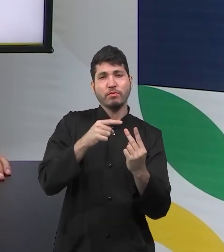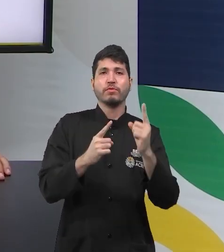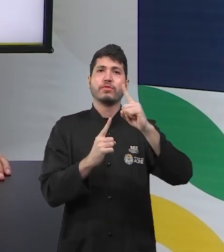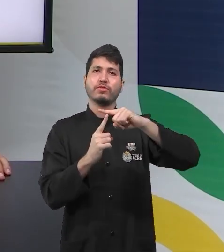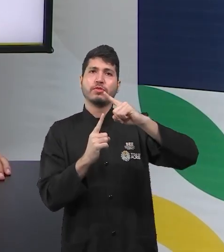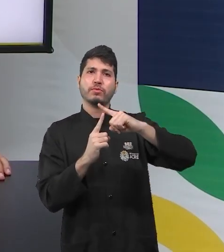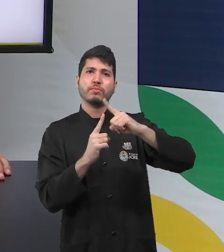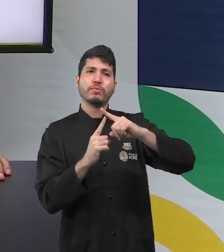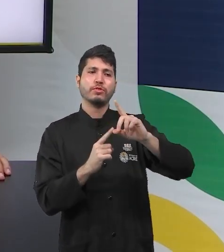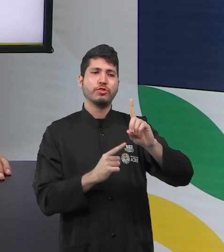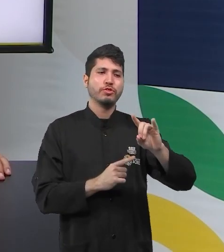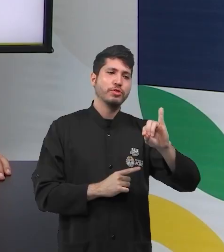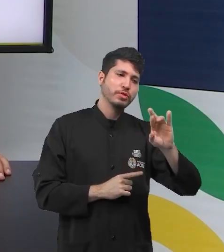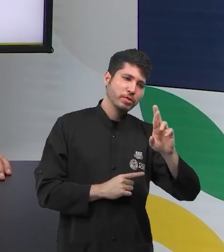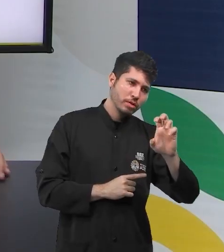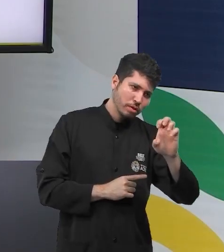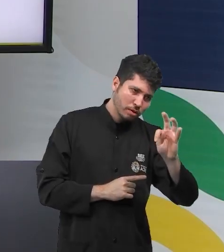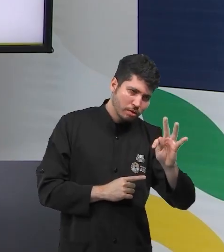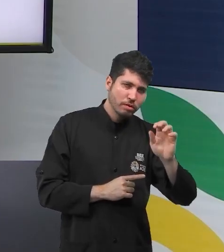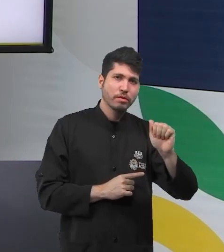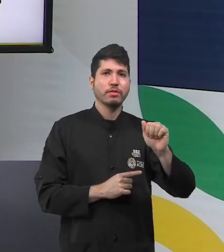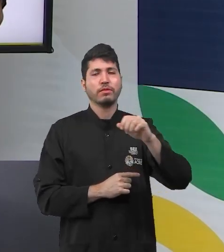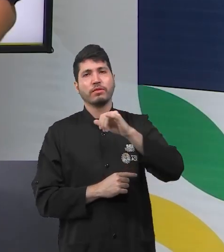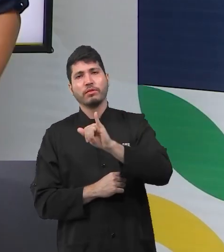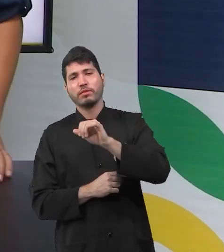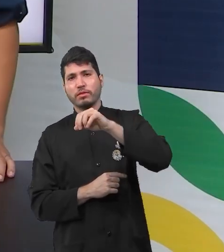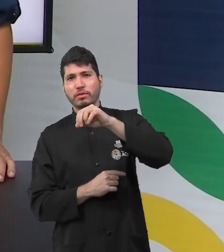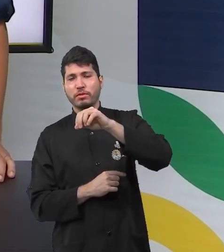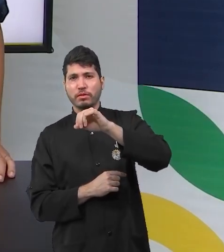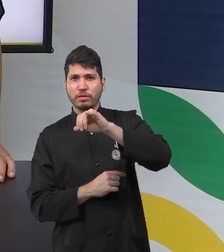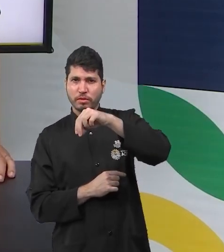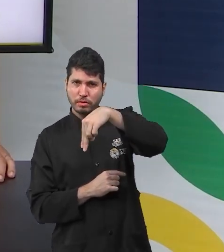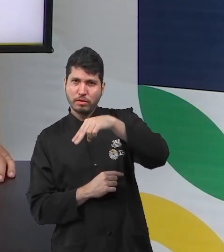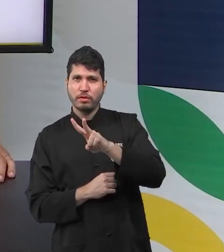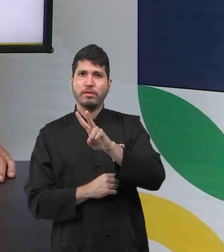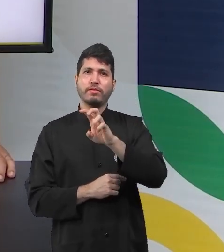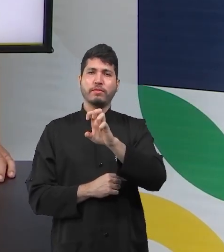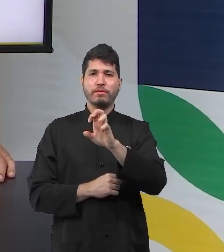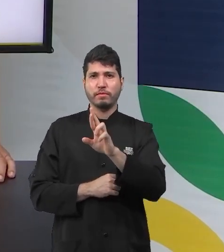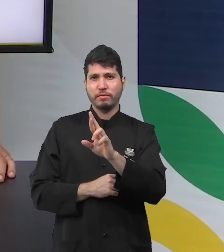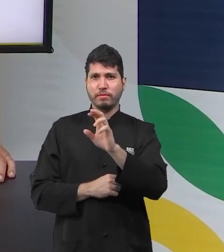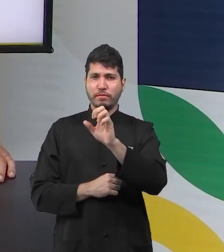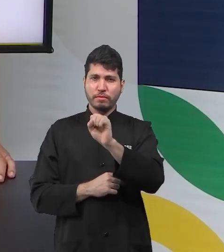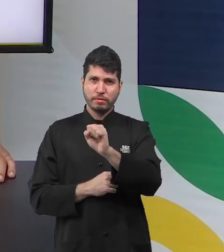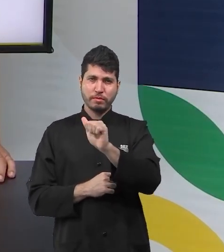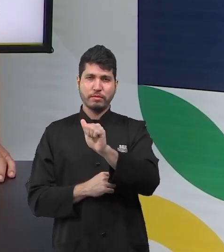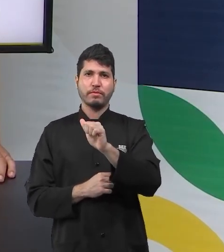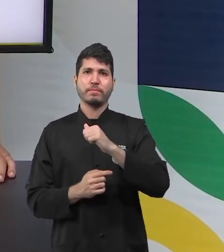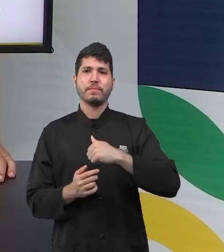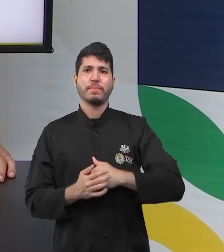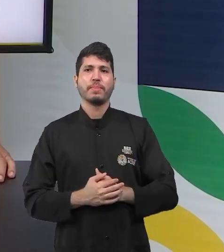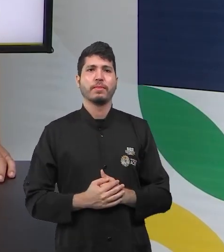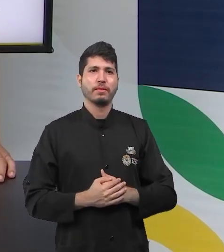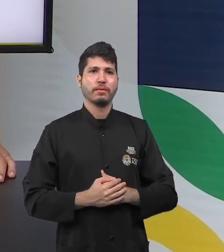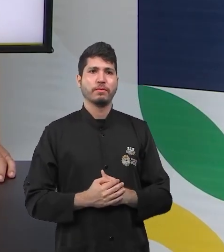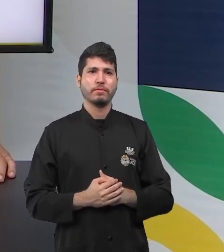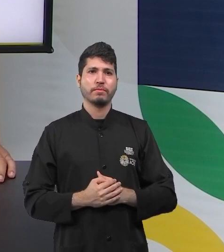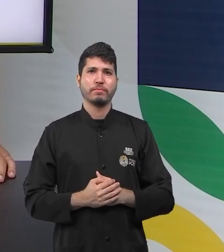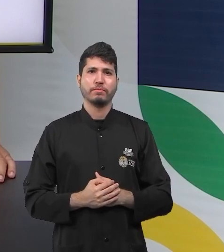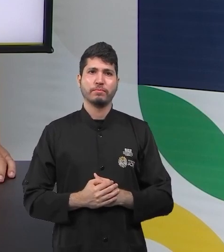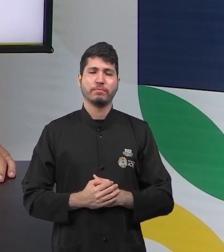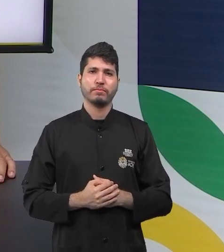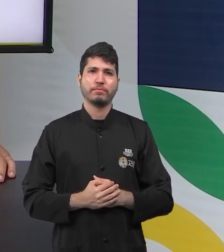inversamente proporcionais. Agora vamos resolver algumas questões um pouquinho mais difíceis, mais elaboradas sobre